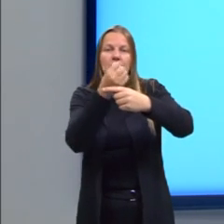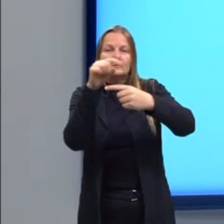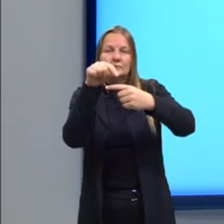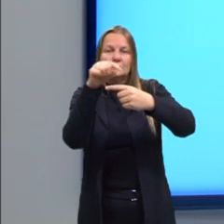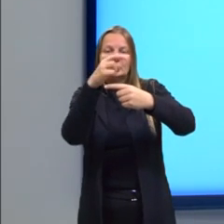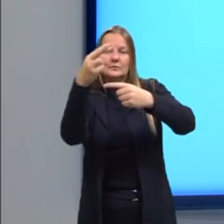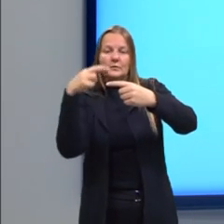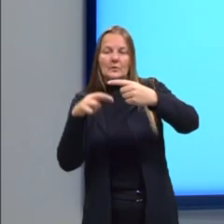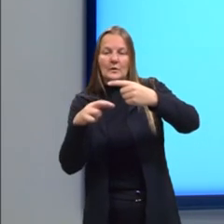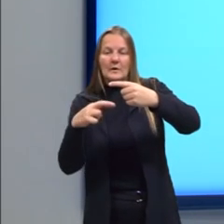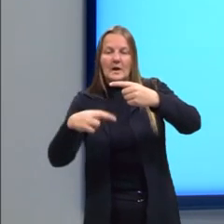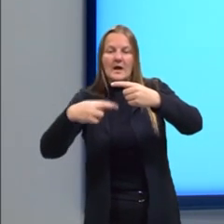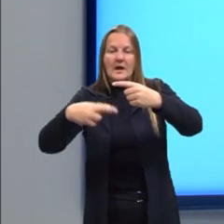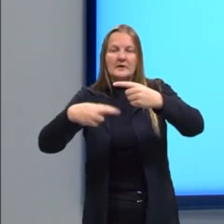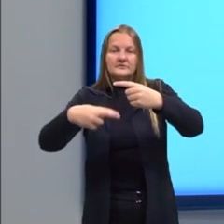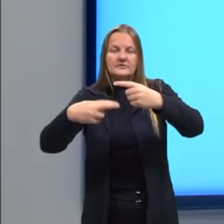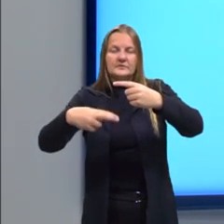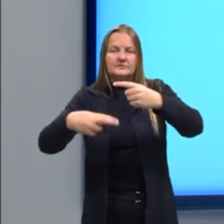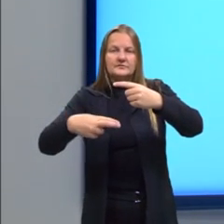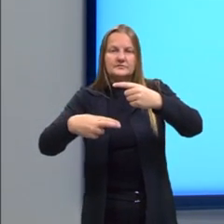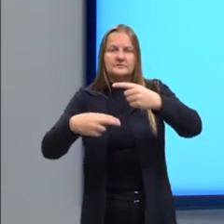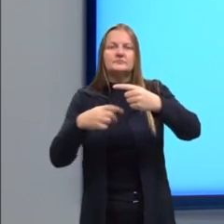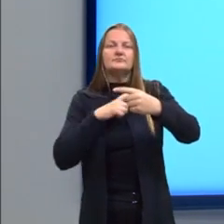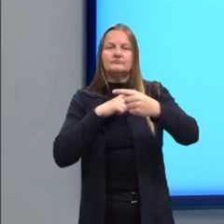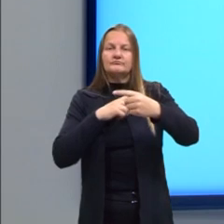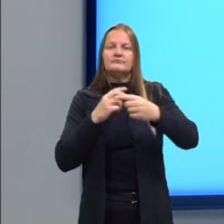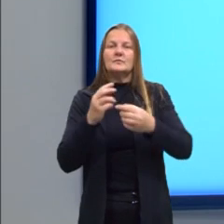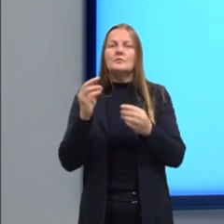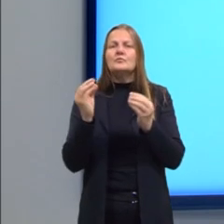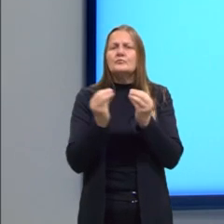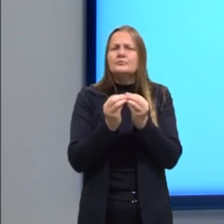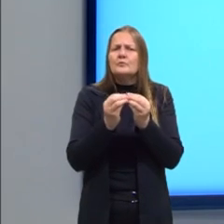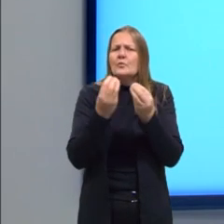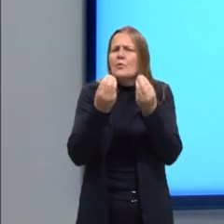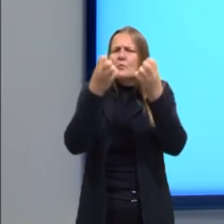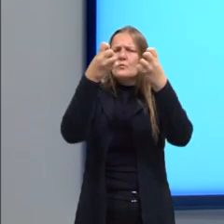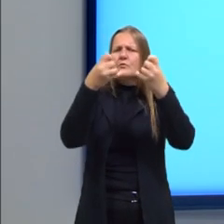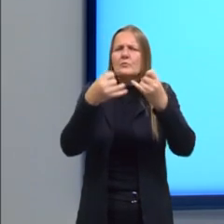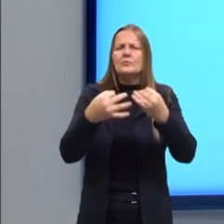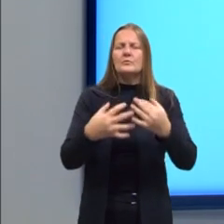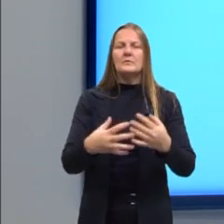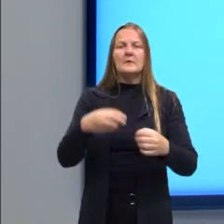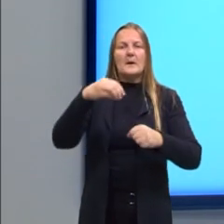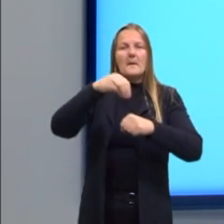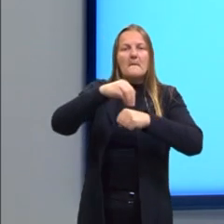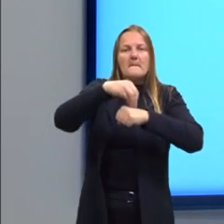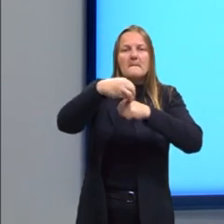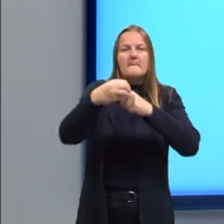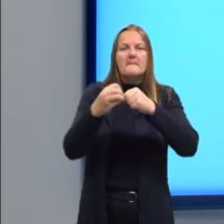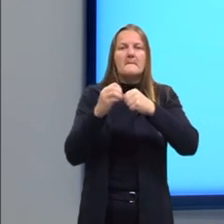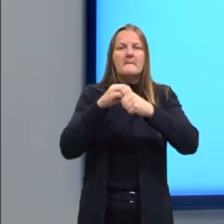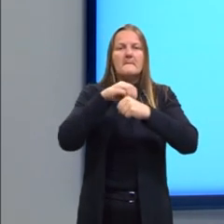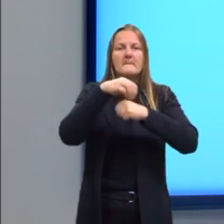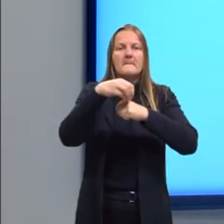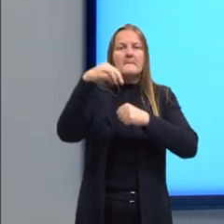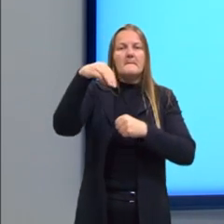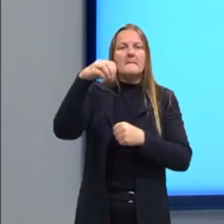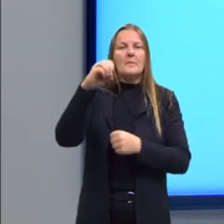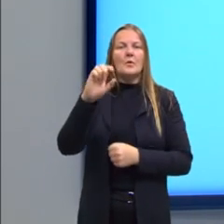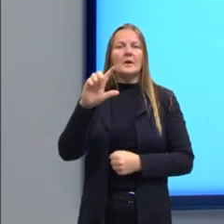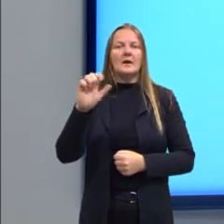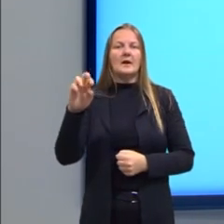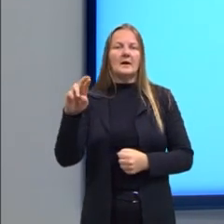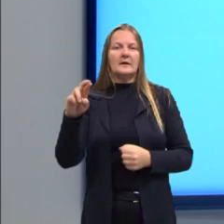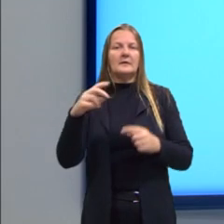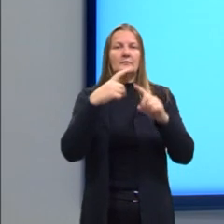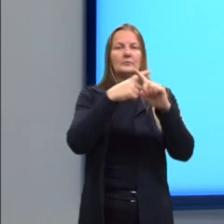valores dos reagentes aqui trabalhando em concentração a concentração molar dos produtos multiplicando uma pela